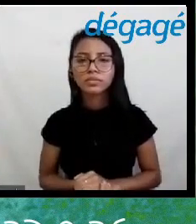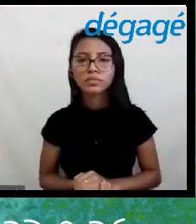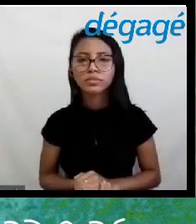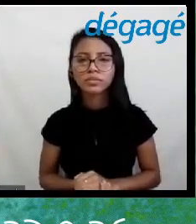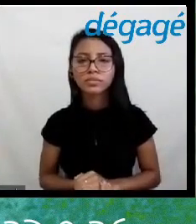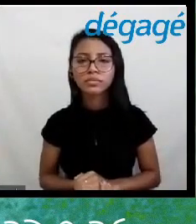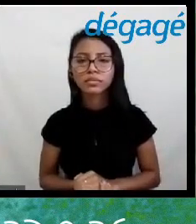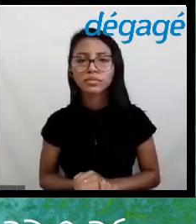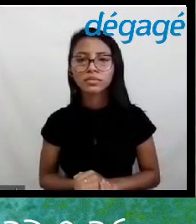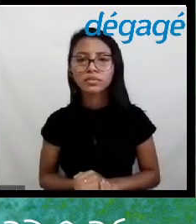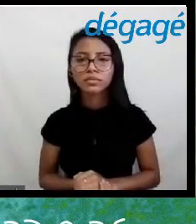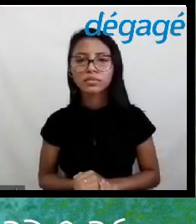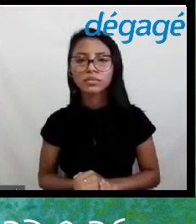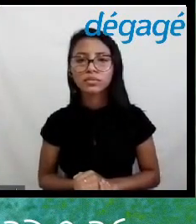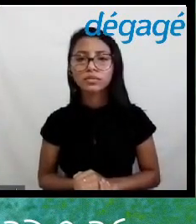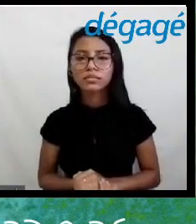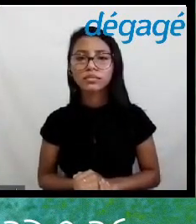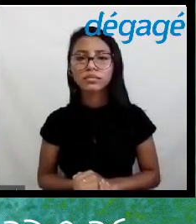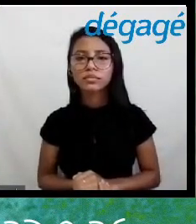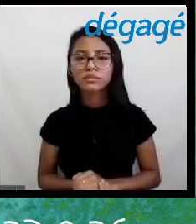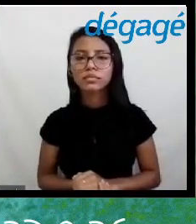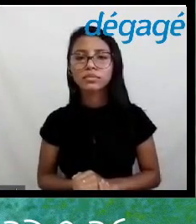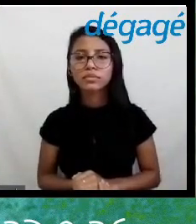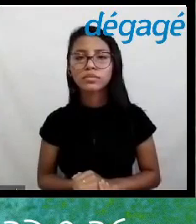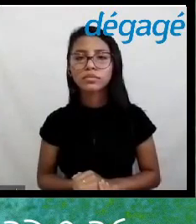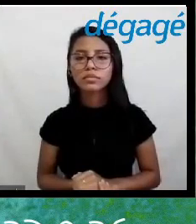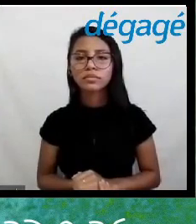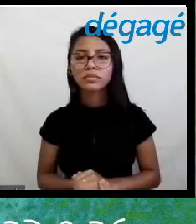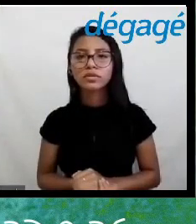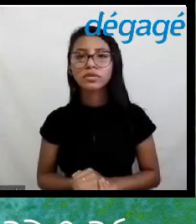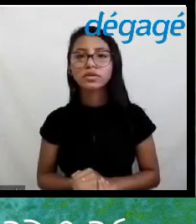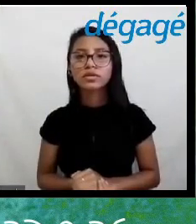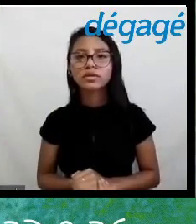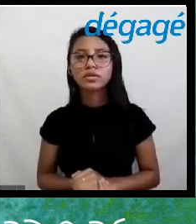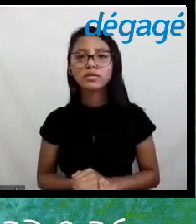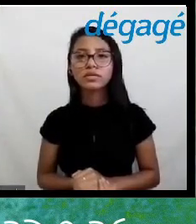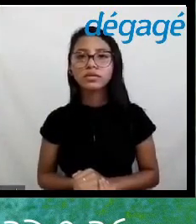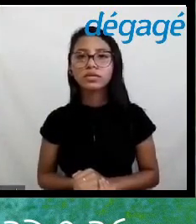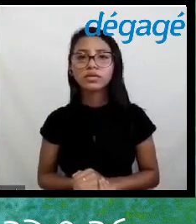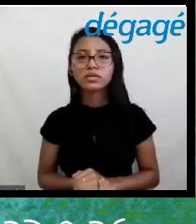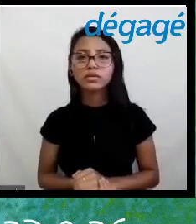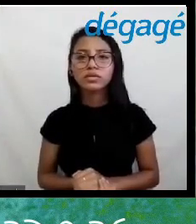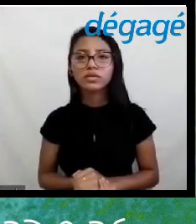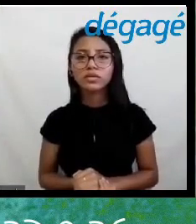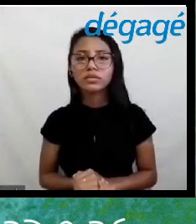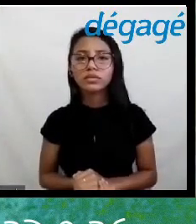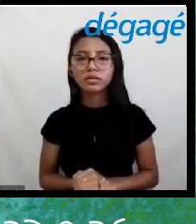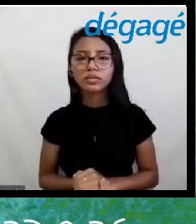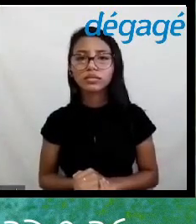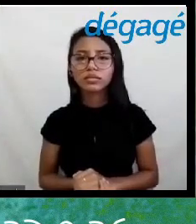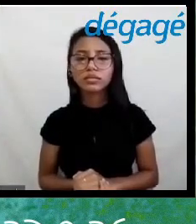talvez, confuso, digamos assim, porque eu vinha de uma coisa